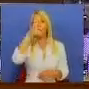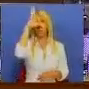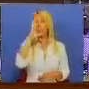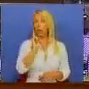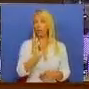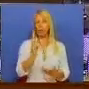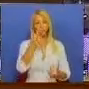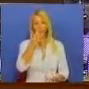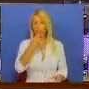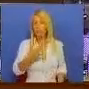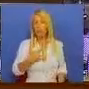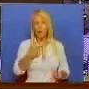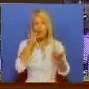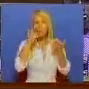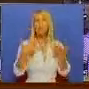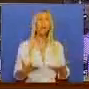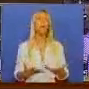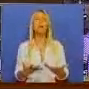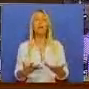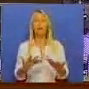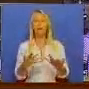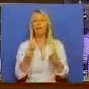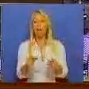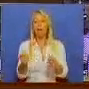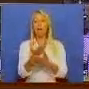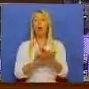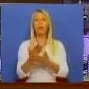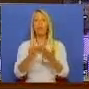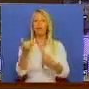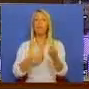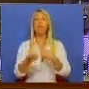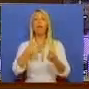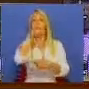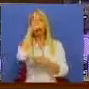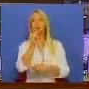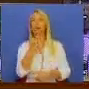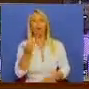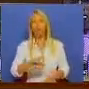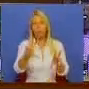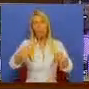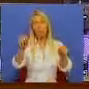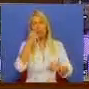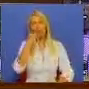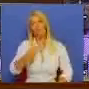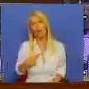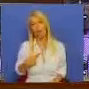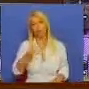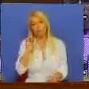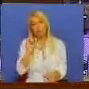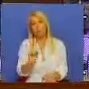por falhar, onde, numa economia de mercado, o Estado não pode falhar, ou seja, na